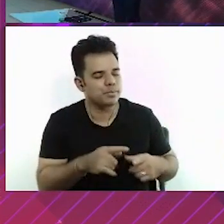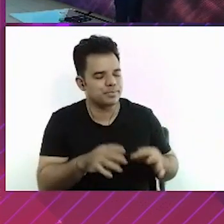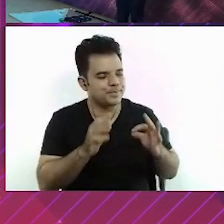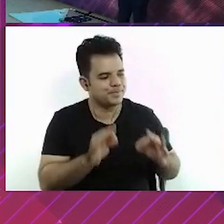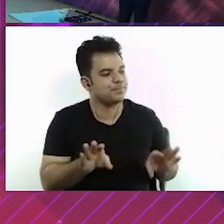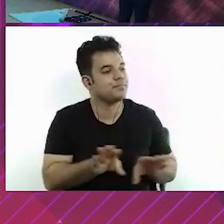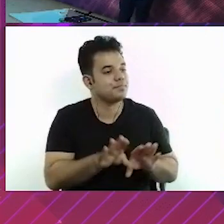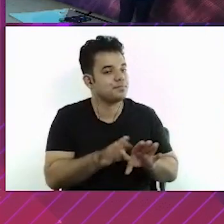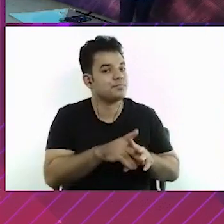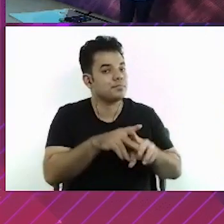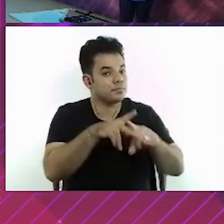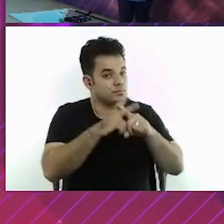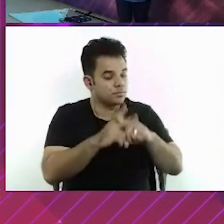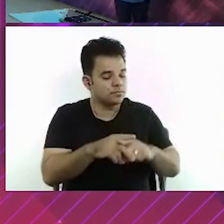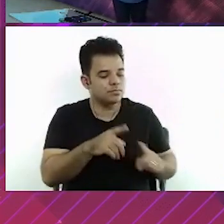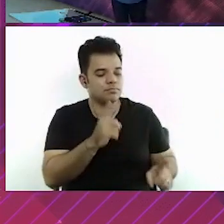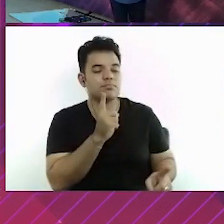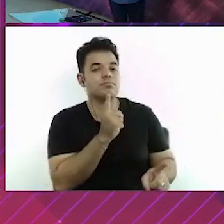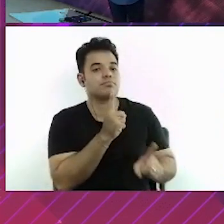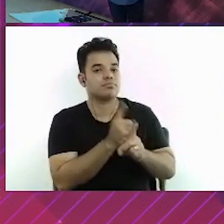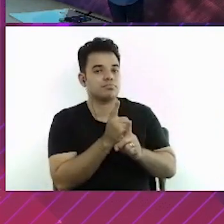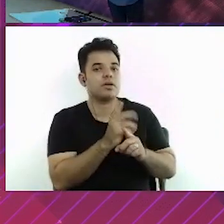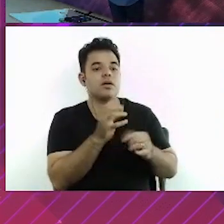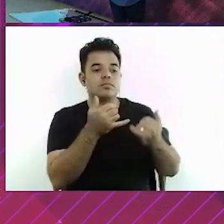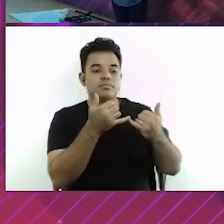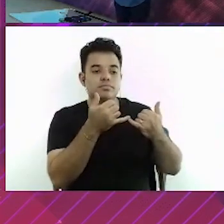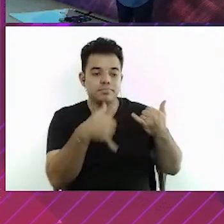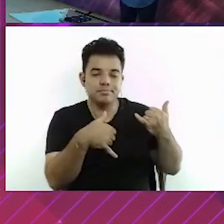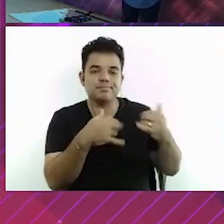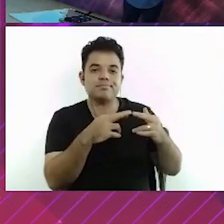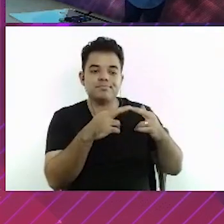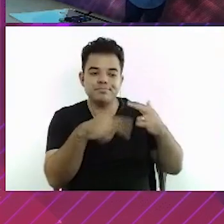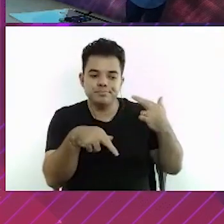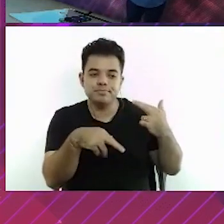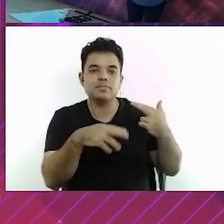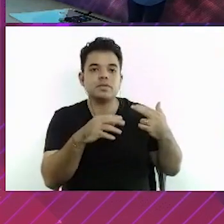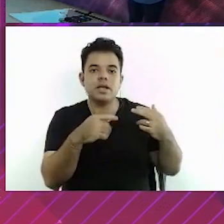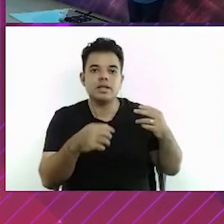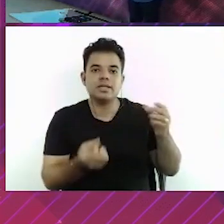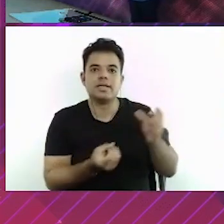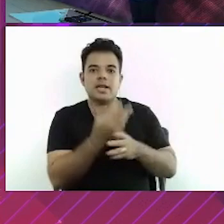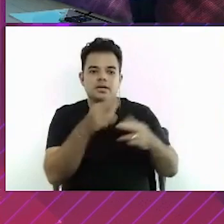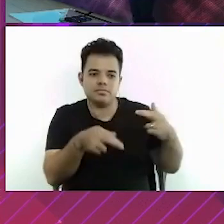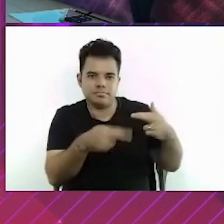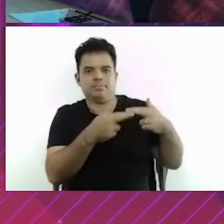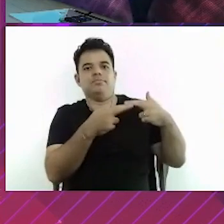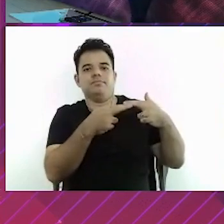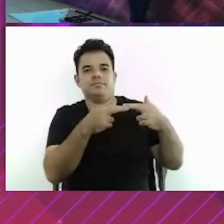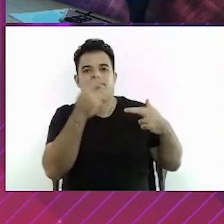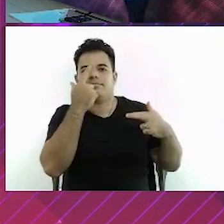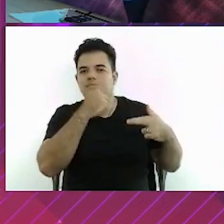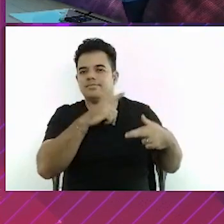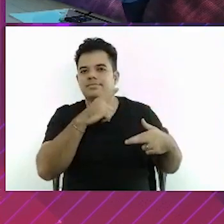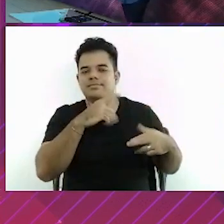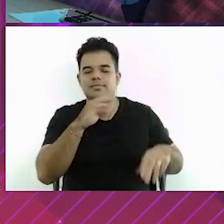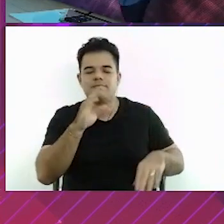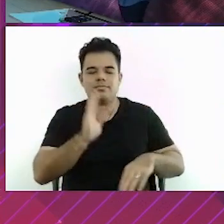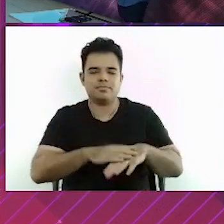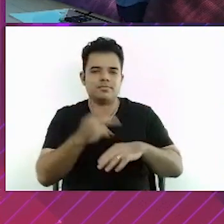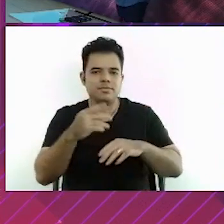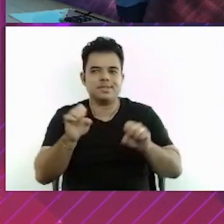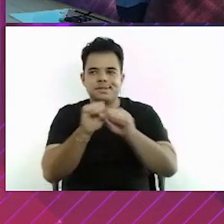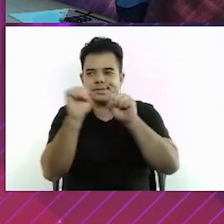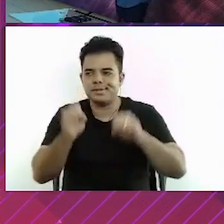capacidade de reconhecer que a conexão caiu e recriá-la automaticamente, para que você efetivamente não precise de um sistema externo,